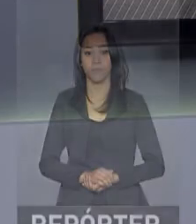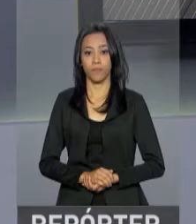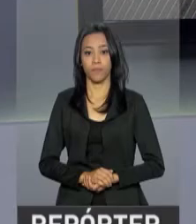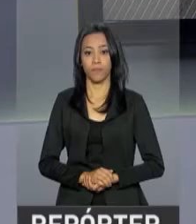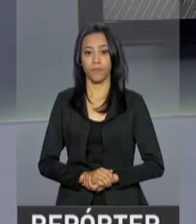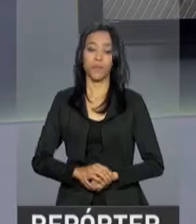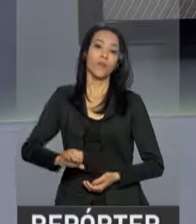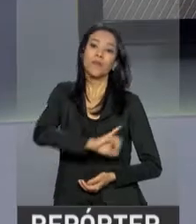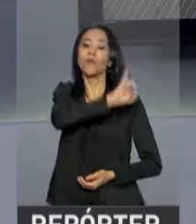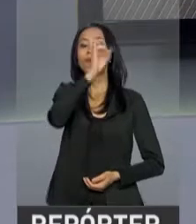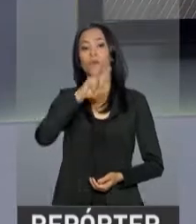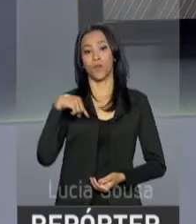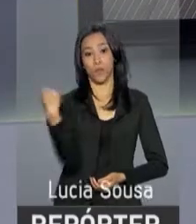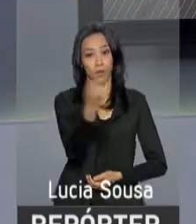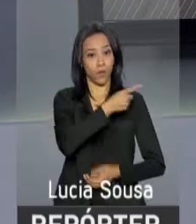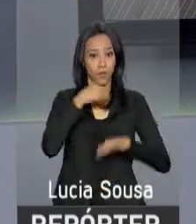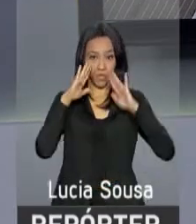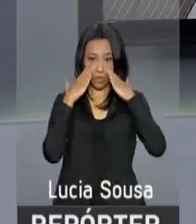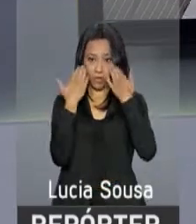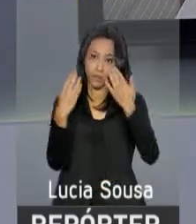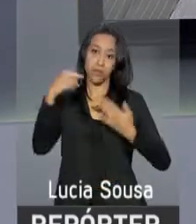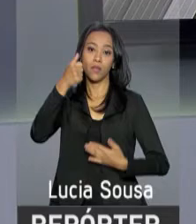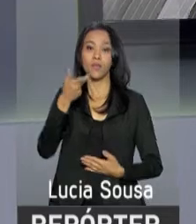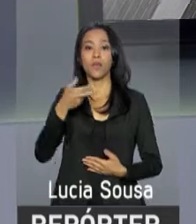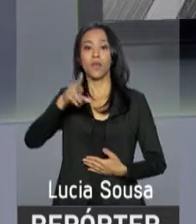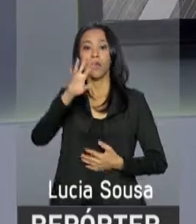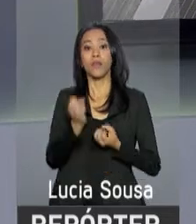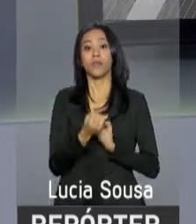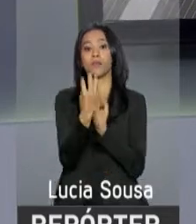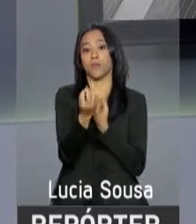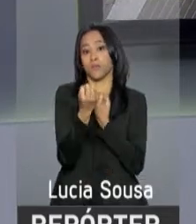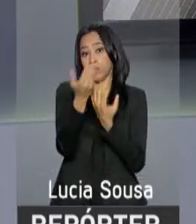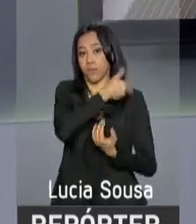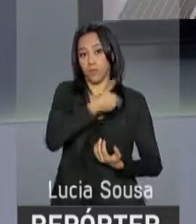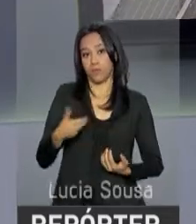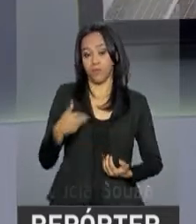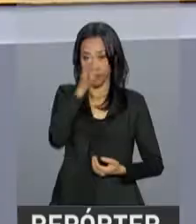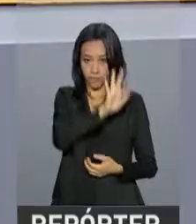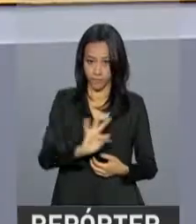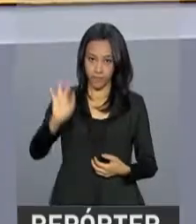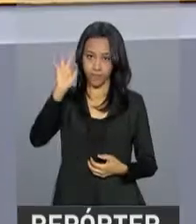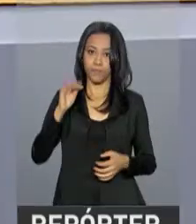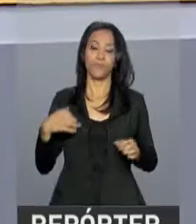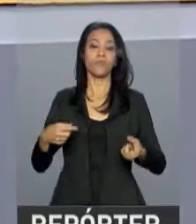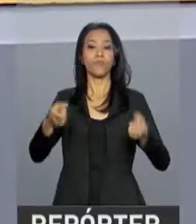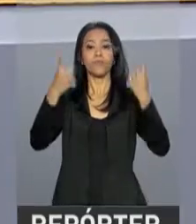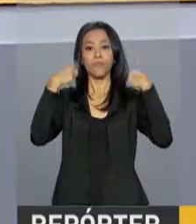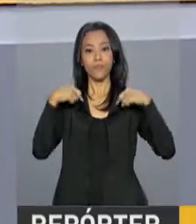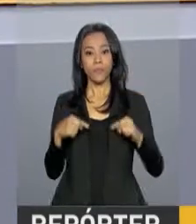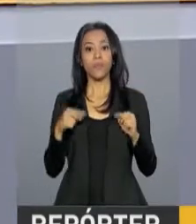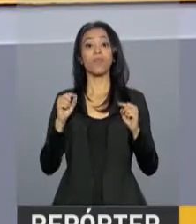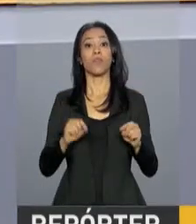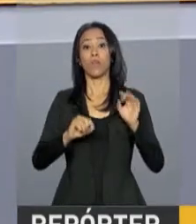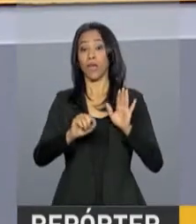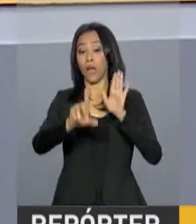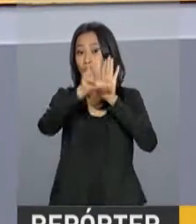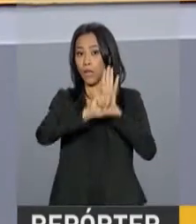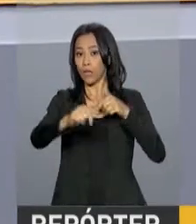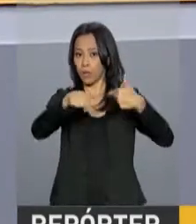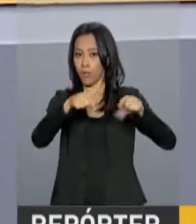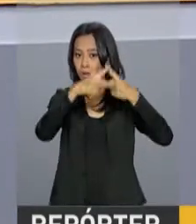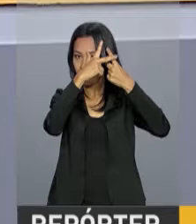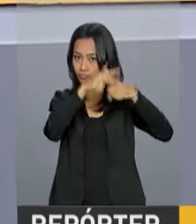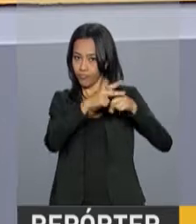lá estamos de volta com o repórter nbr as notícias do governo federal a modernização da lei trabalhista